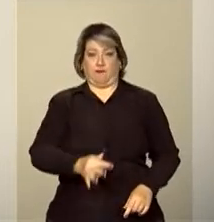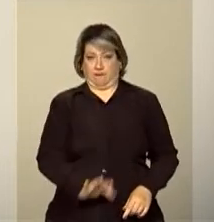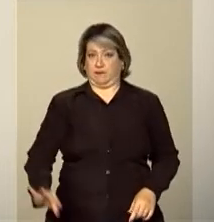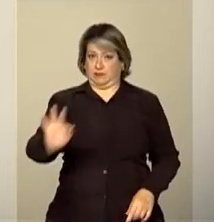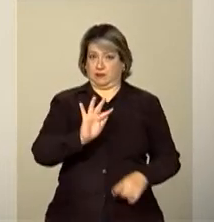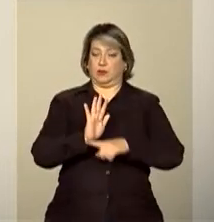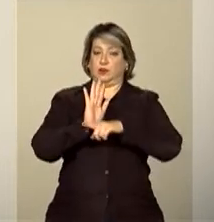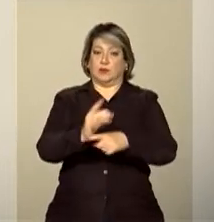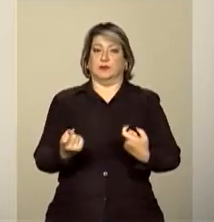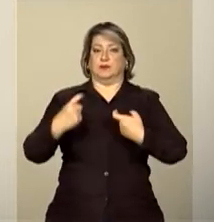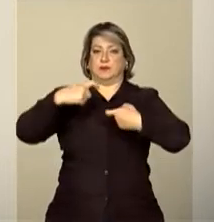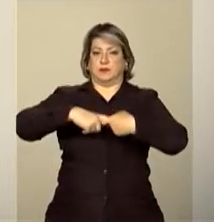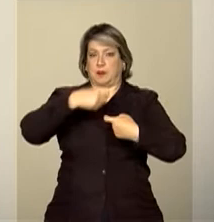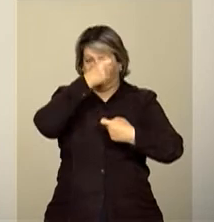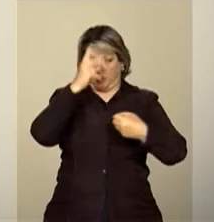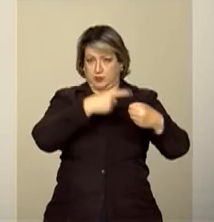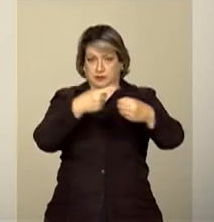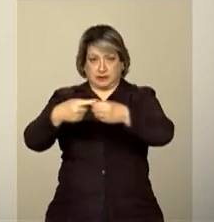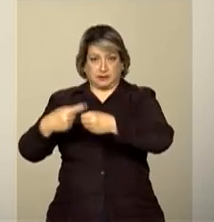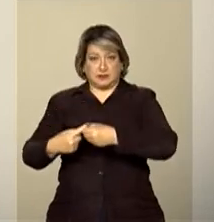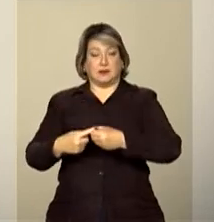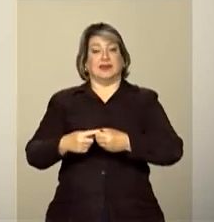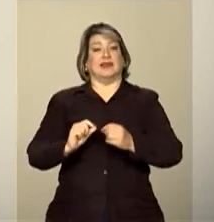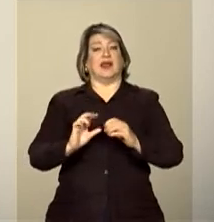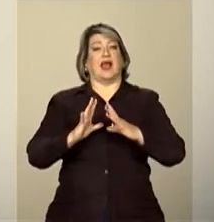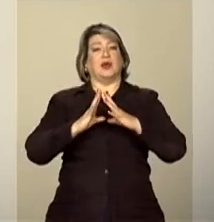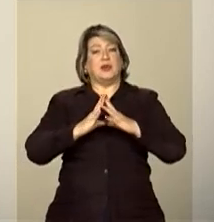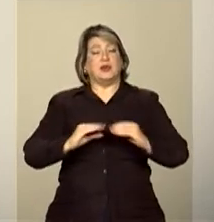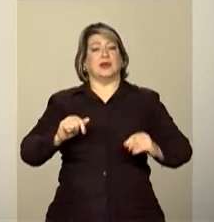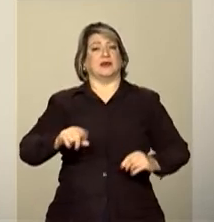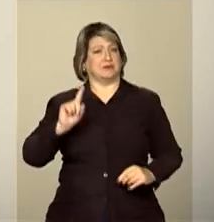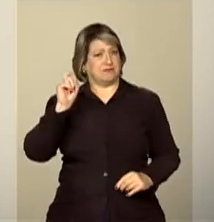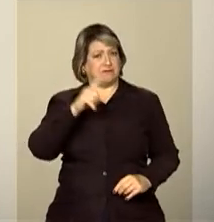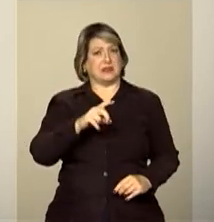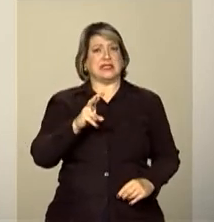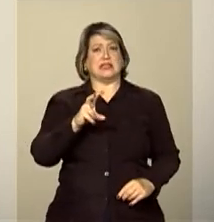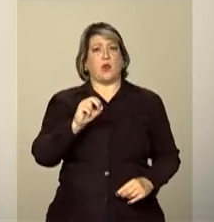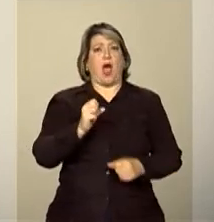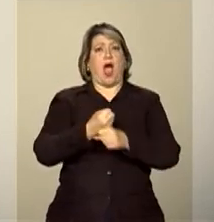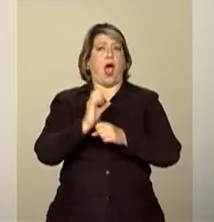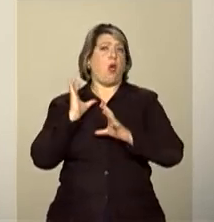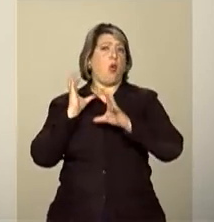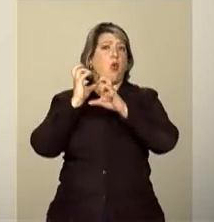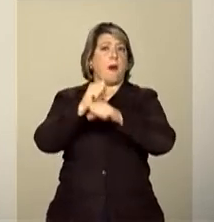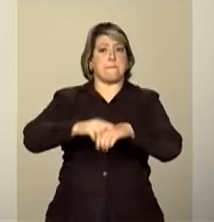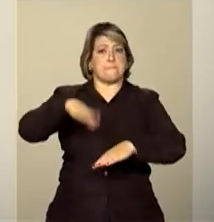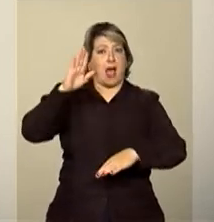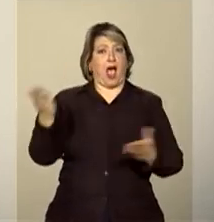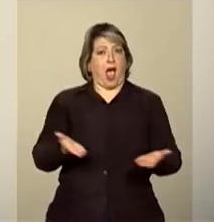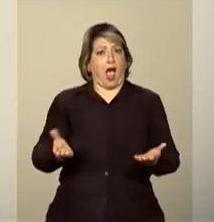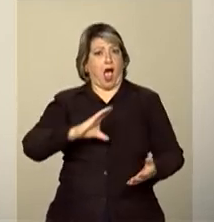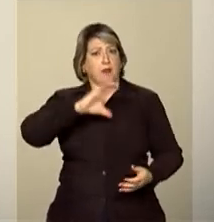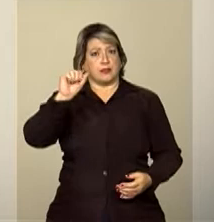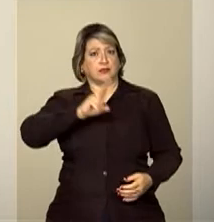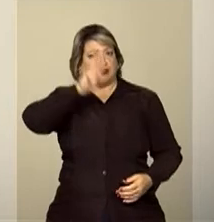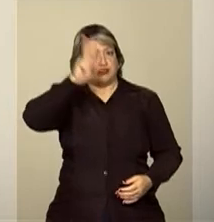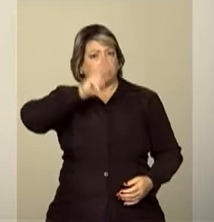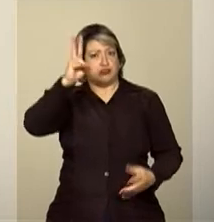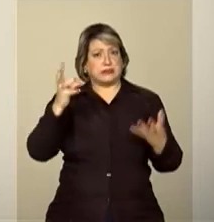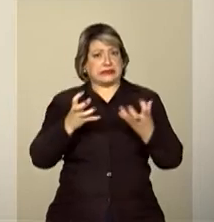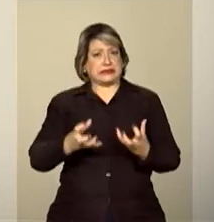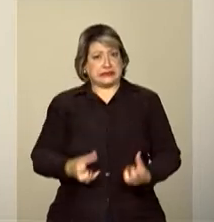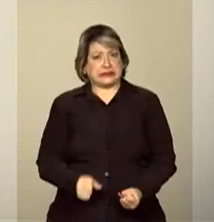Federal em parceria com os municípios para enfrentar a pior seca dos últimos 50 anos eu quero dizer